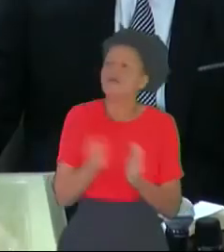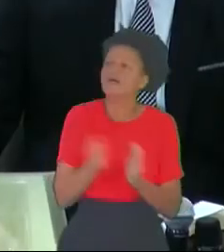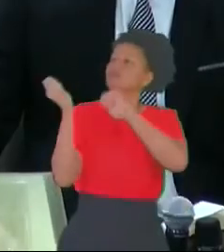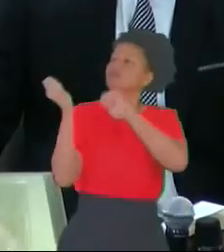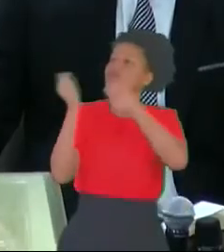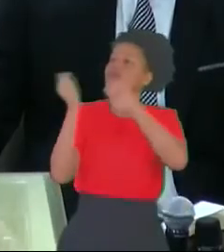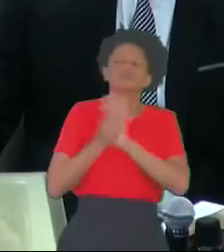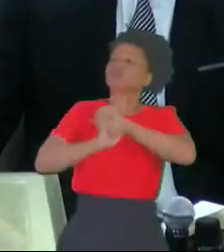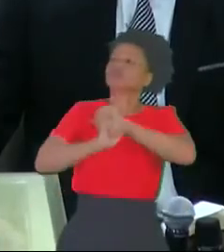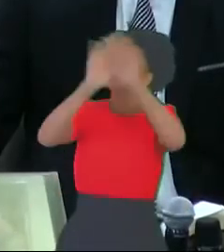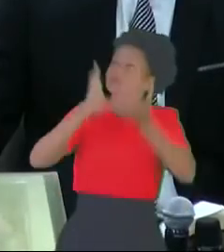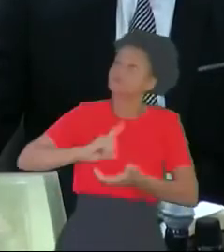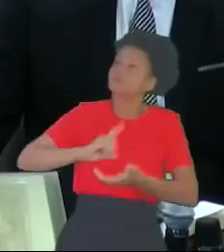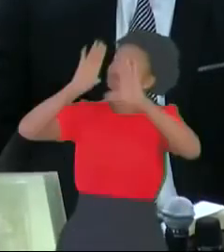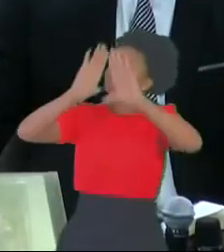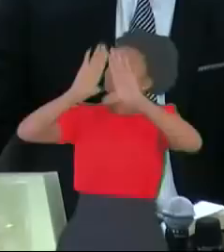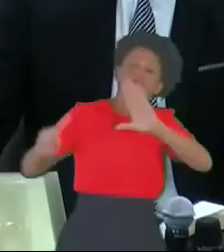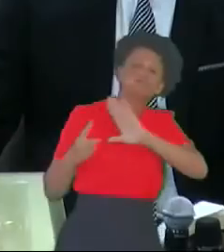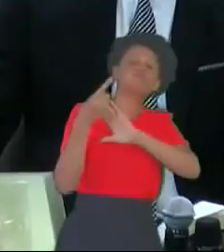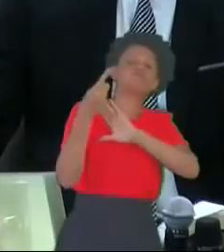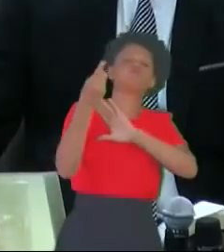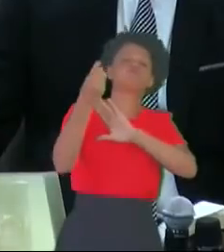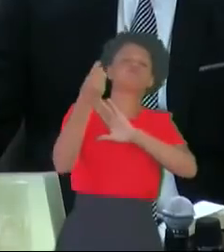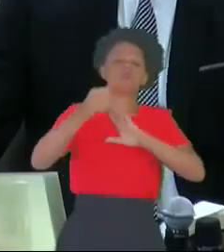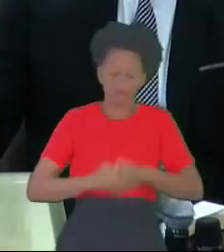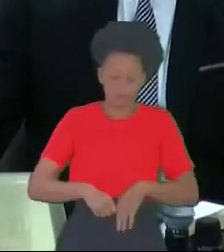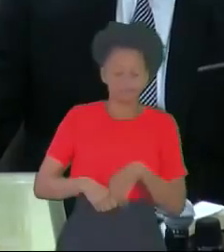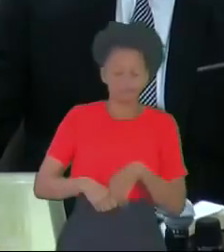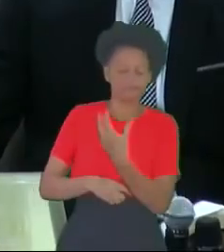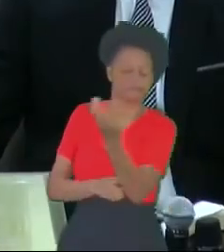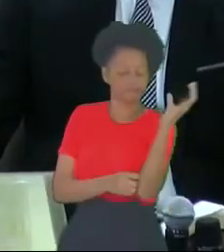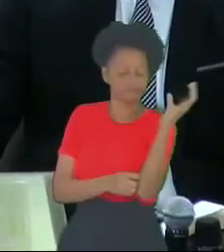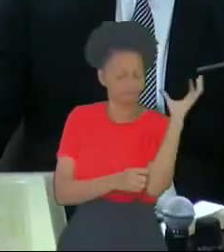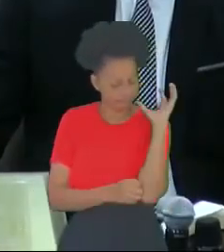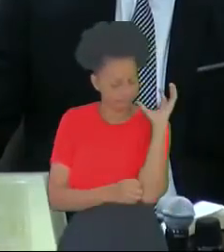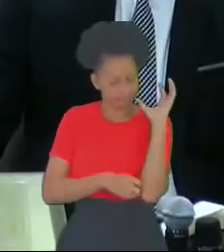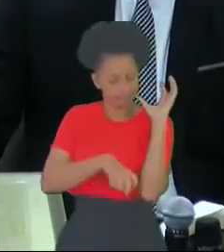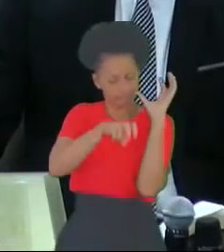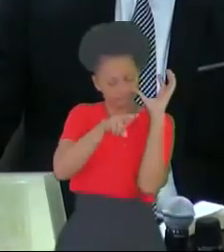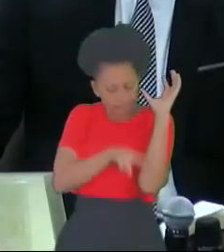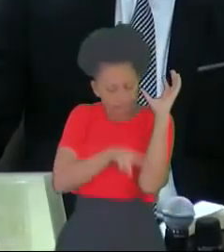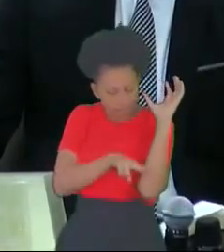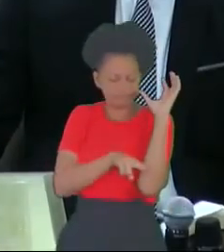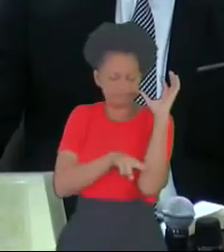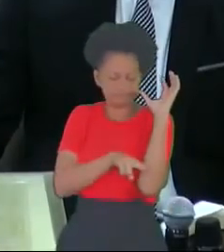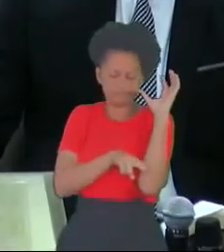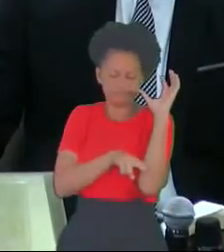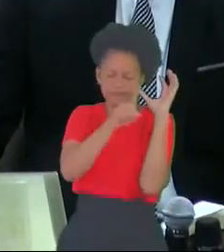nas alturas dos céus. Sentar-se e deitar-se debaixo do zimbro.